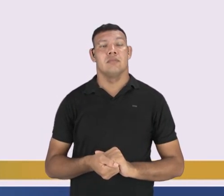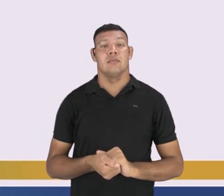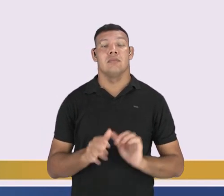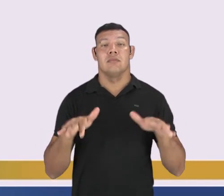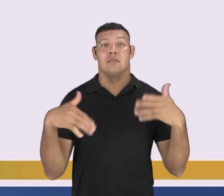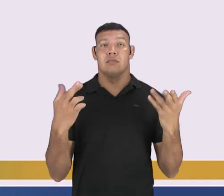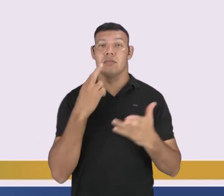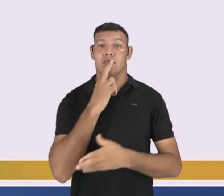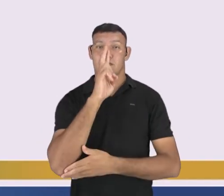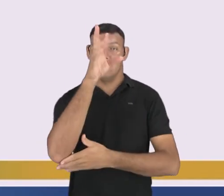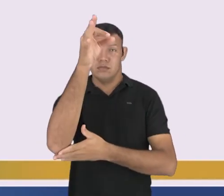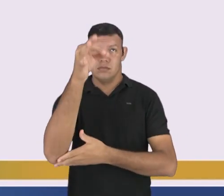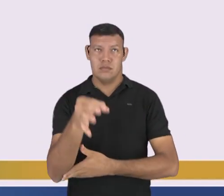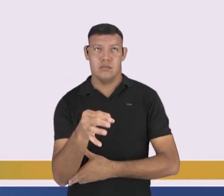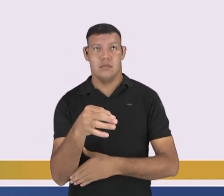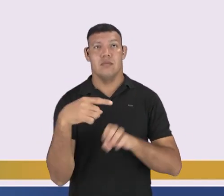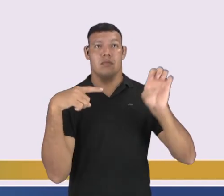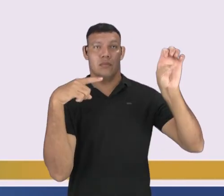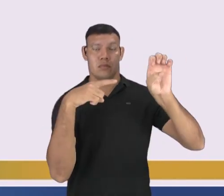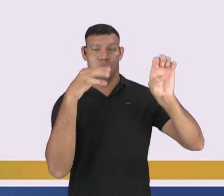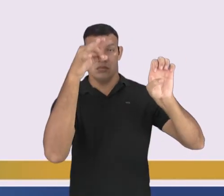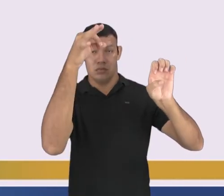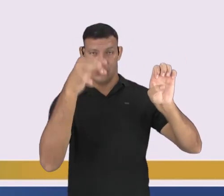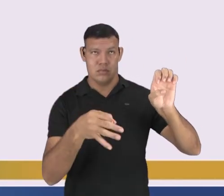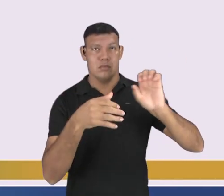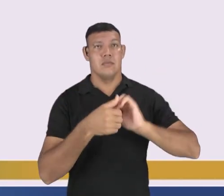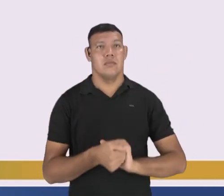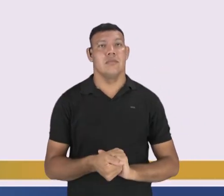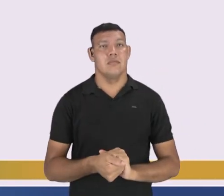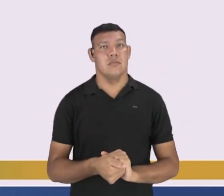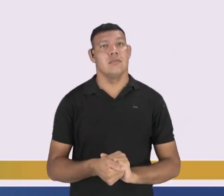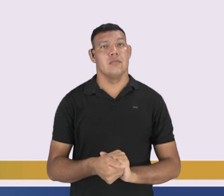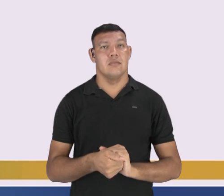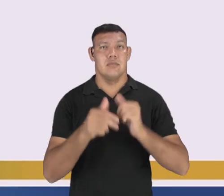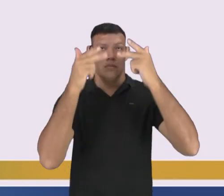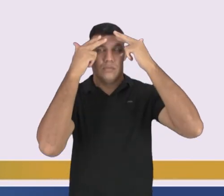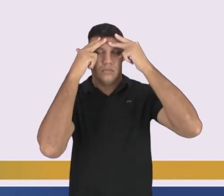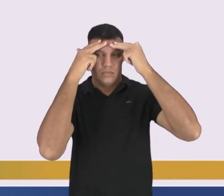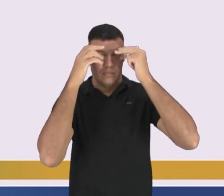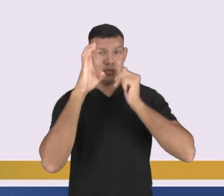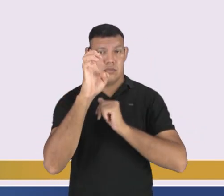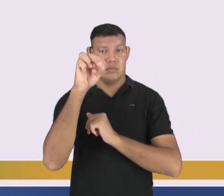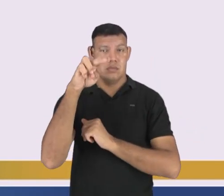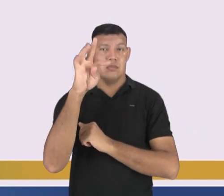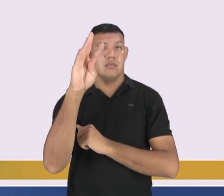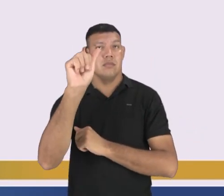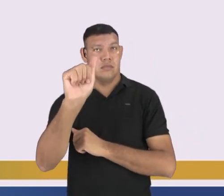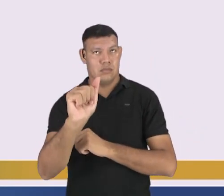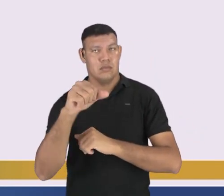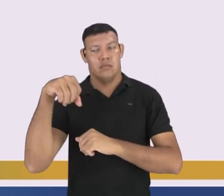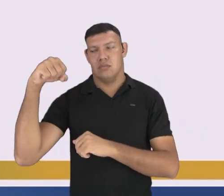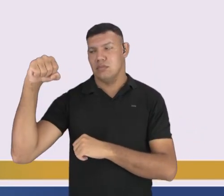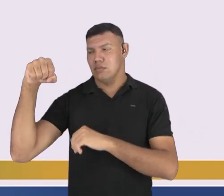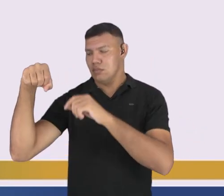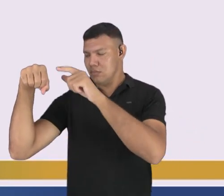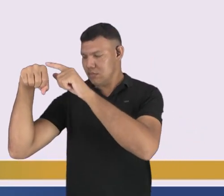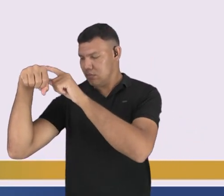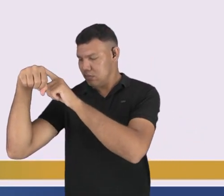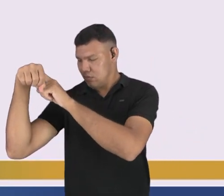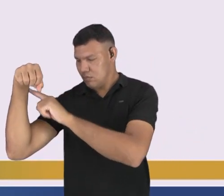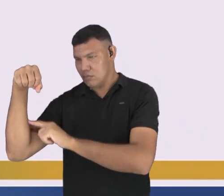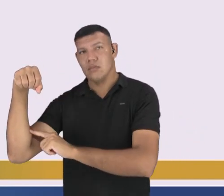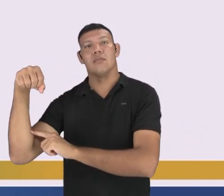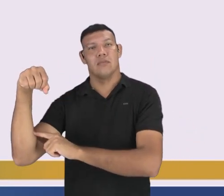Bom, a resposta correta é a letra E. O sistema nervoso central é constituído principalmente pelo encéfalo e pela medula espinhal. Esses órgãos